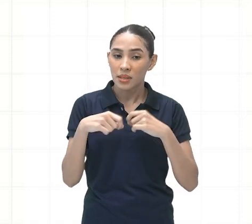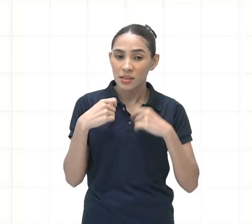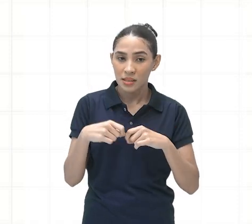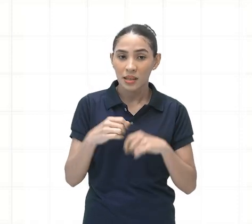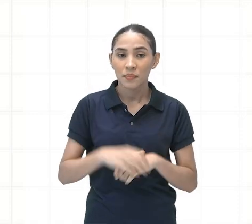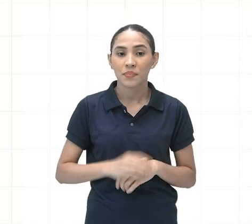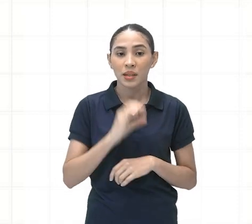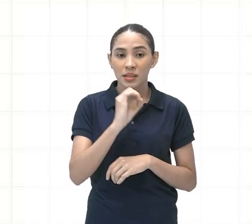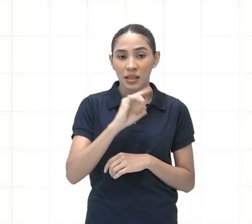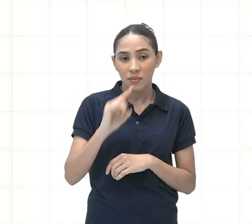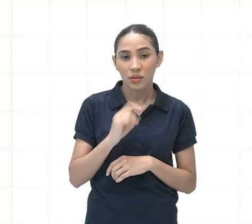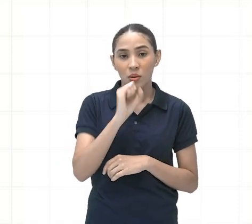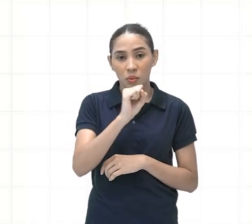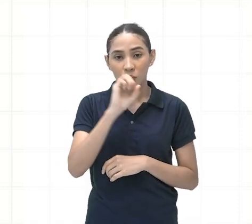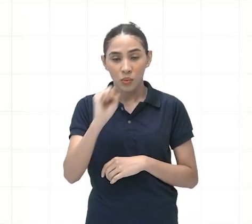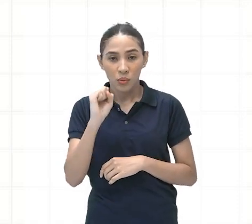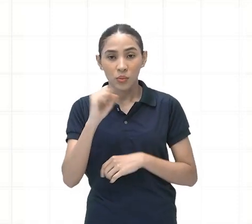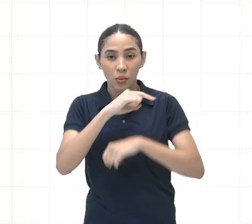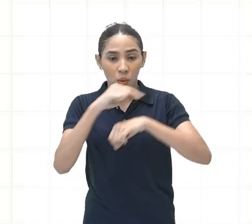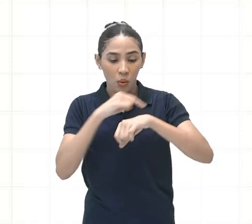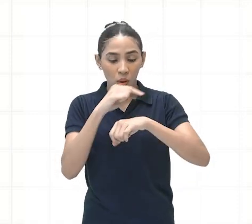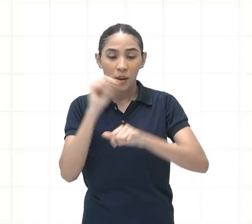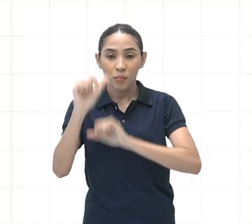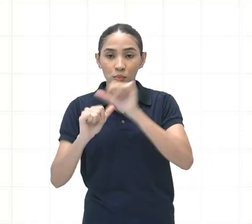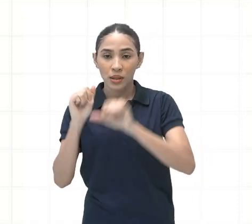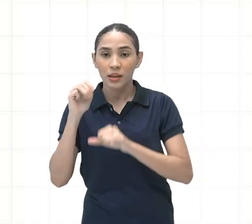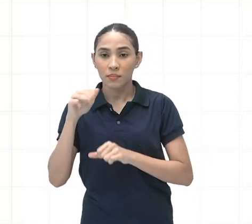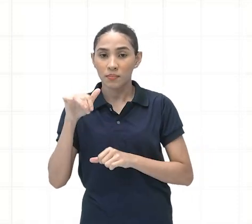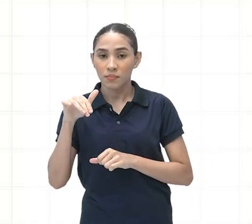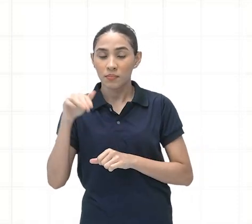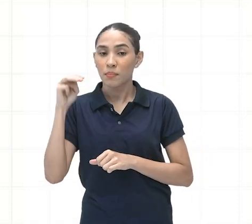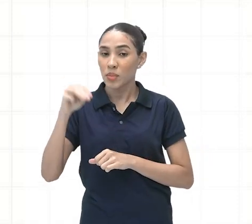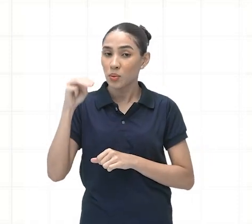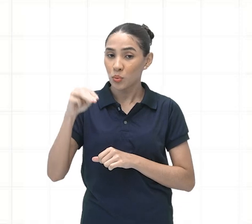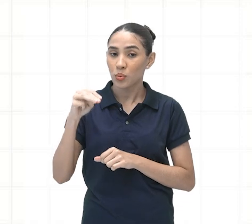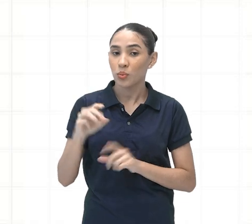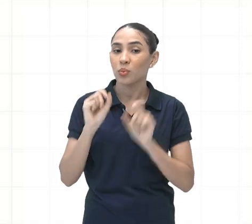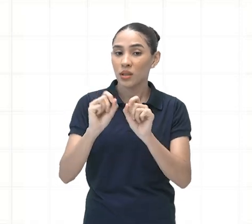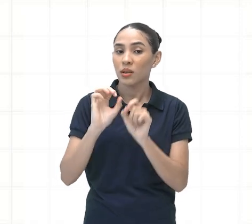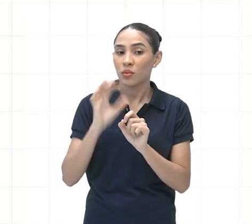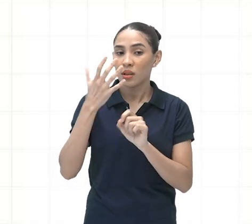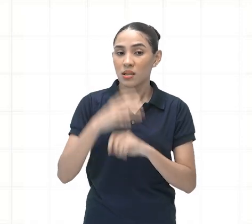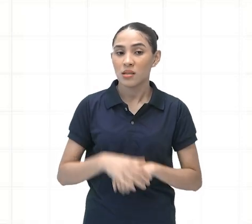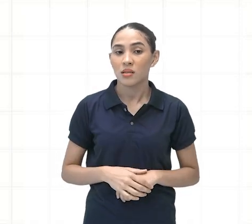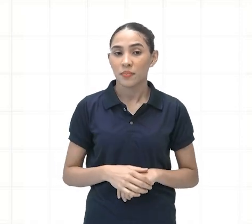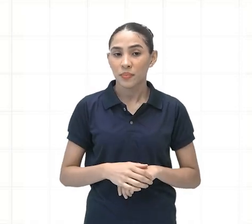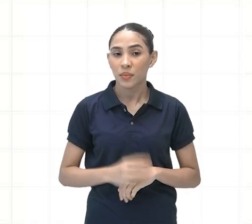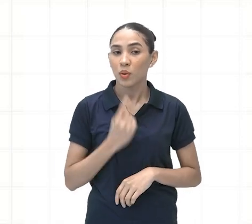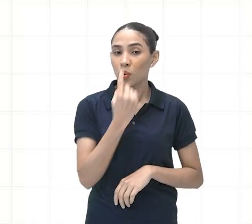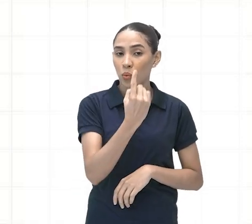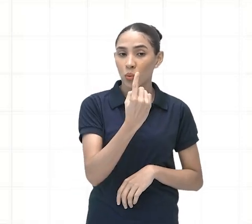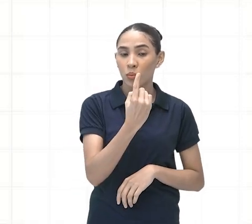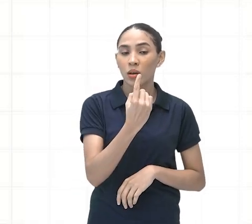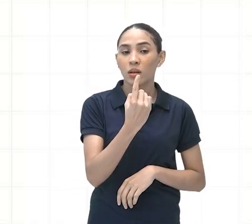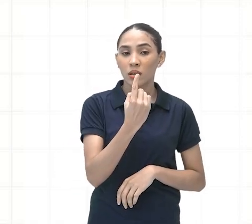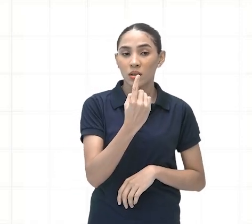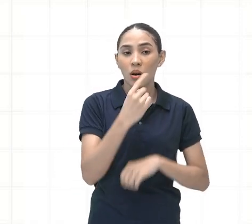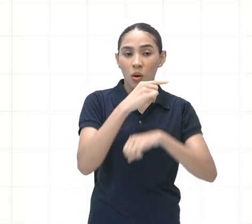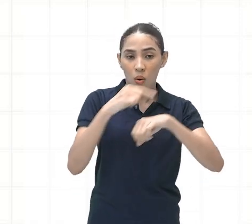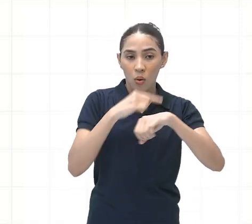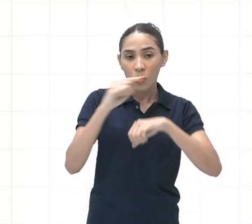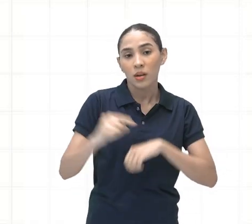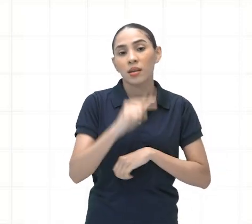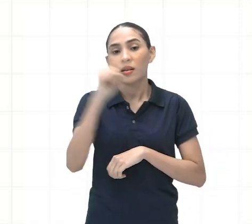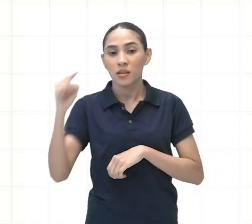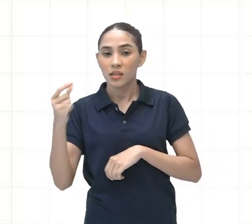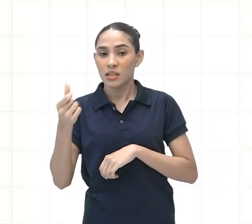esse 0,88 de hora em minutos. Então, o que é que acontece? 1 hora tem 60